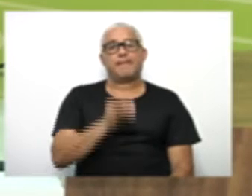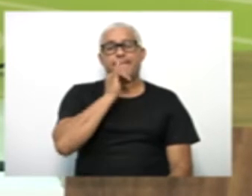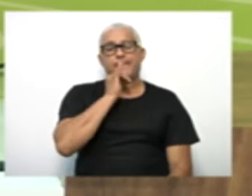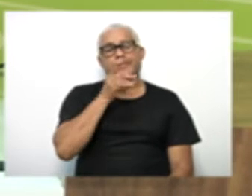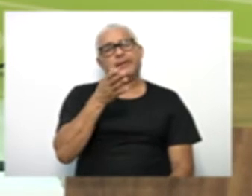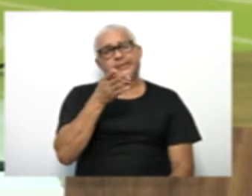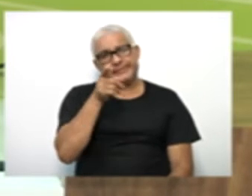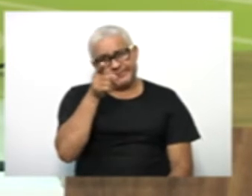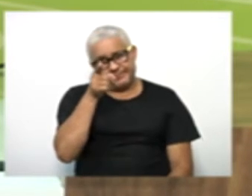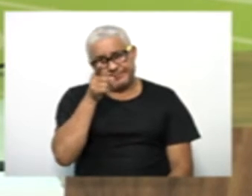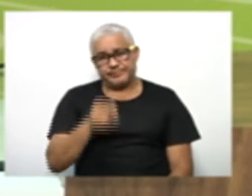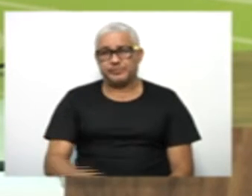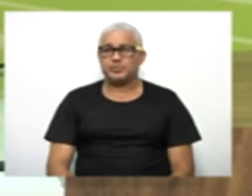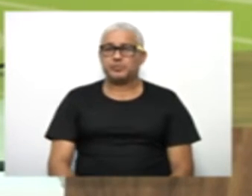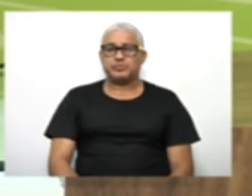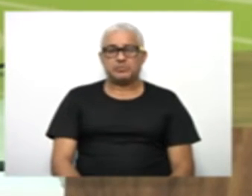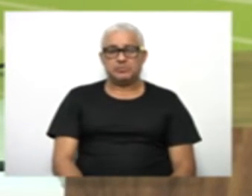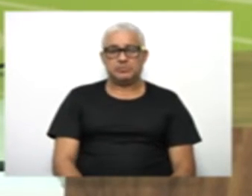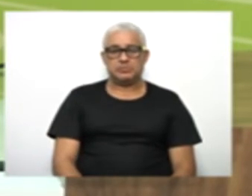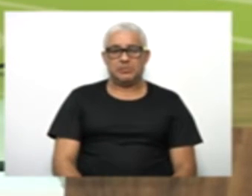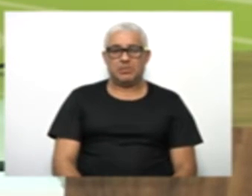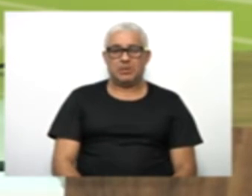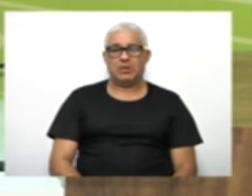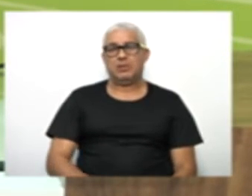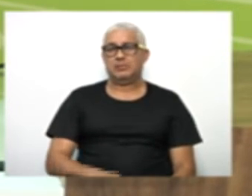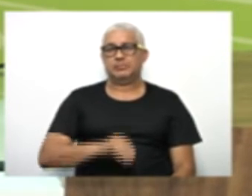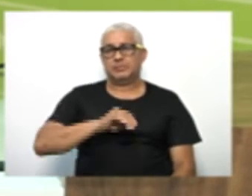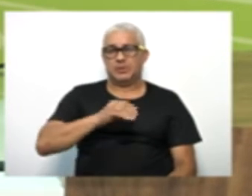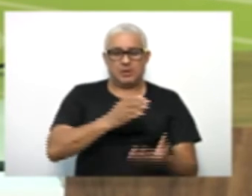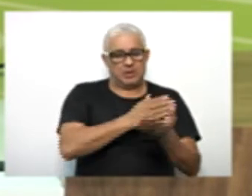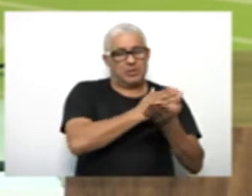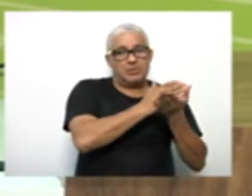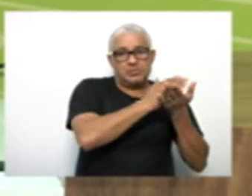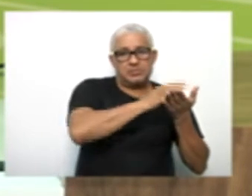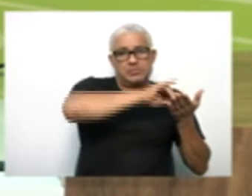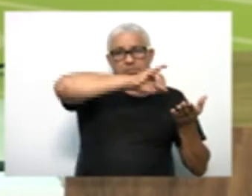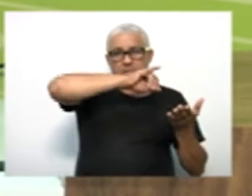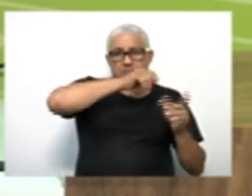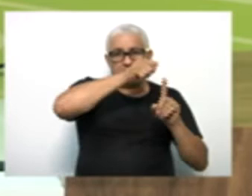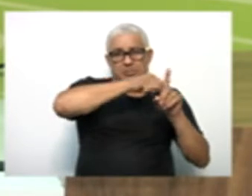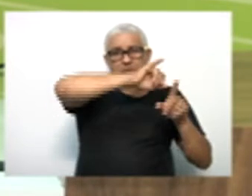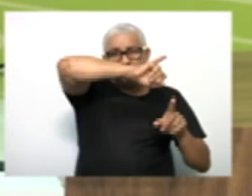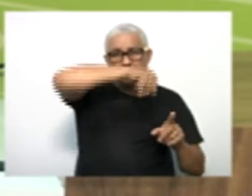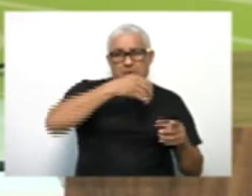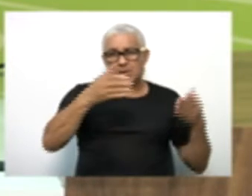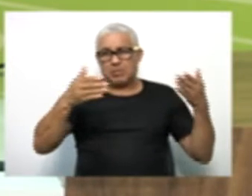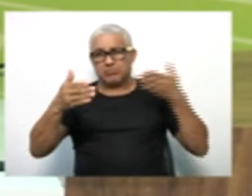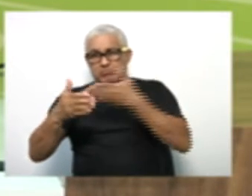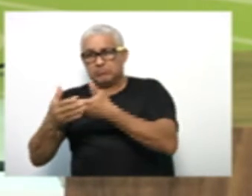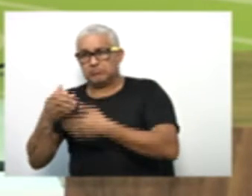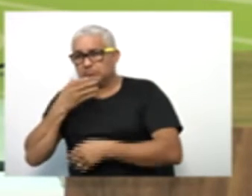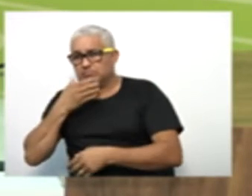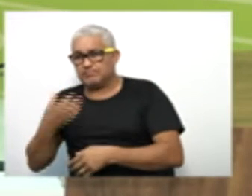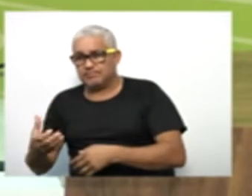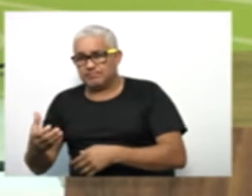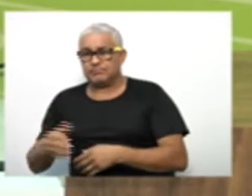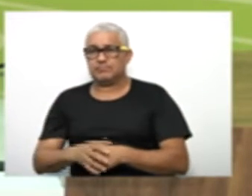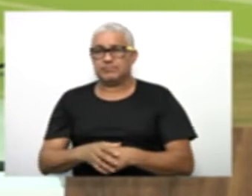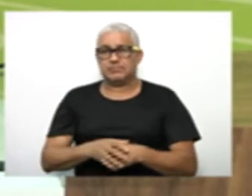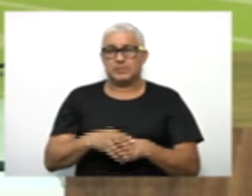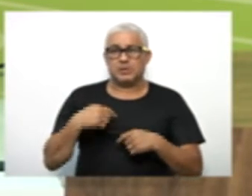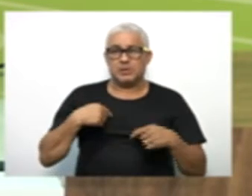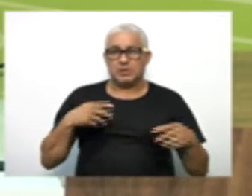todo o exercício, tá? Ou seja, de janeiro a dezembro, chega no final do ano, aí eu